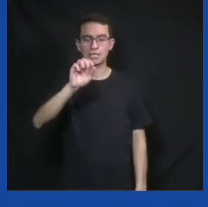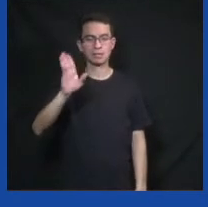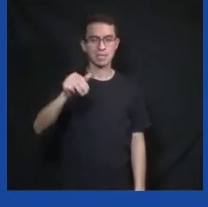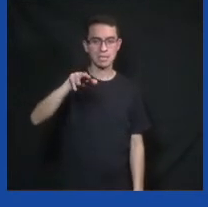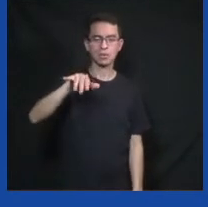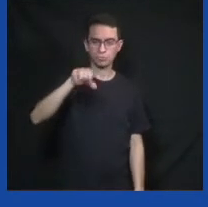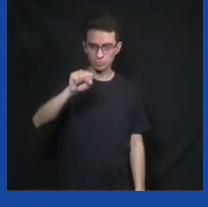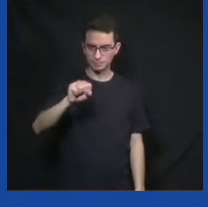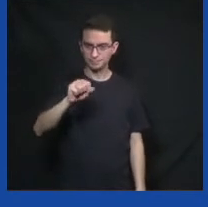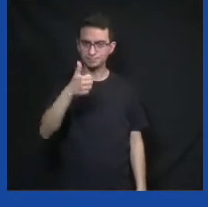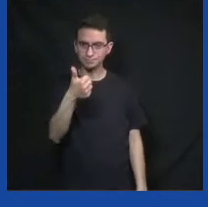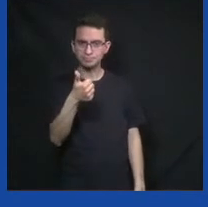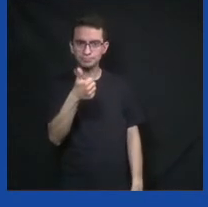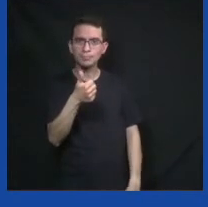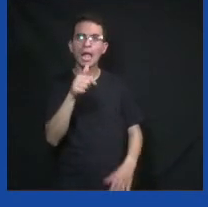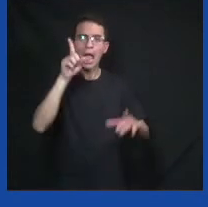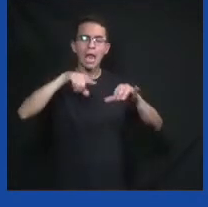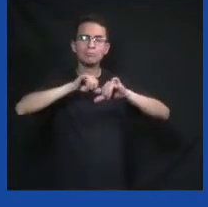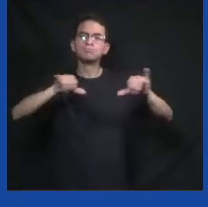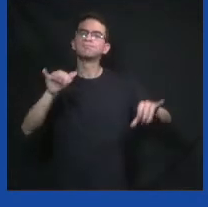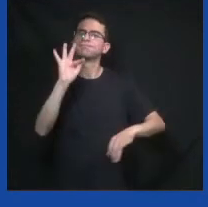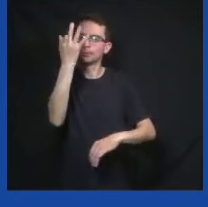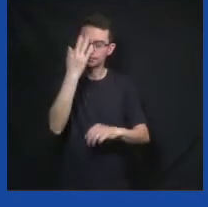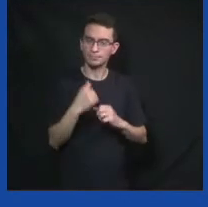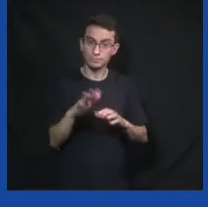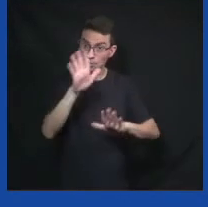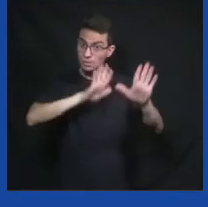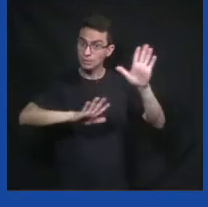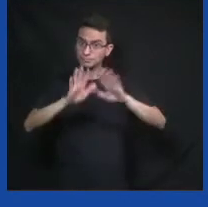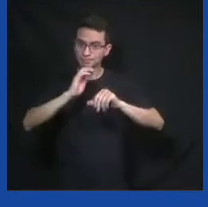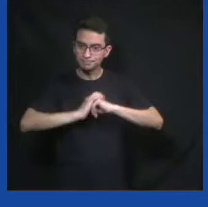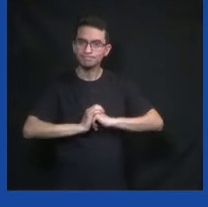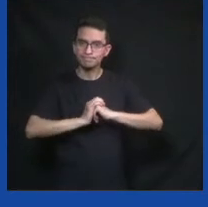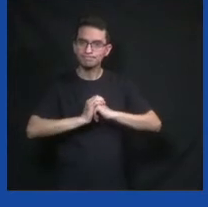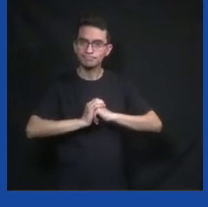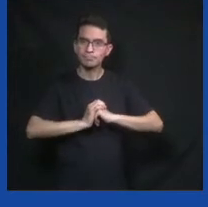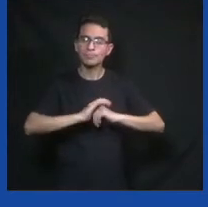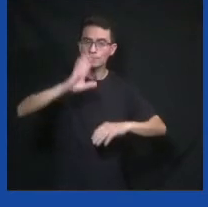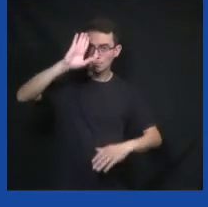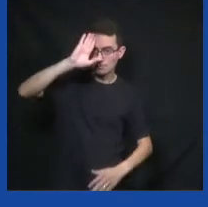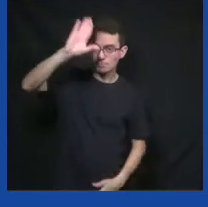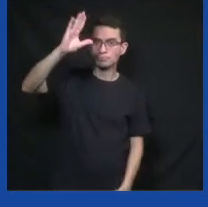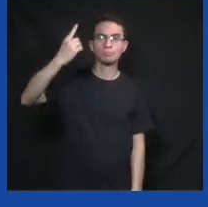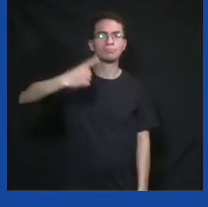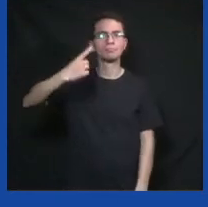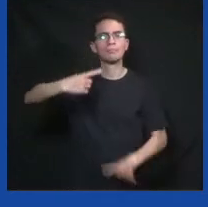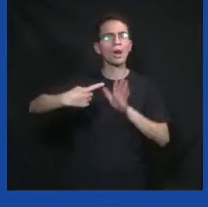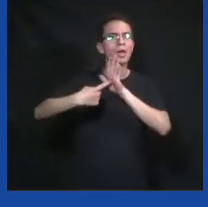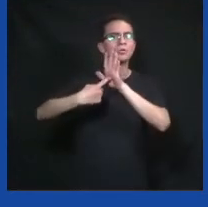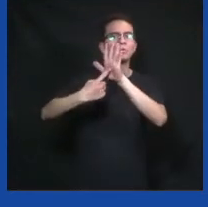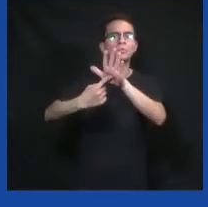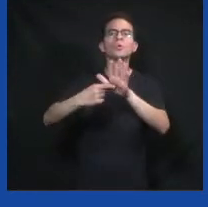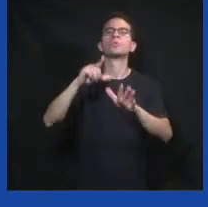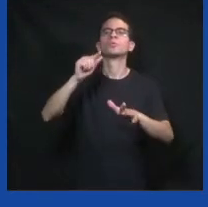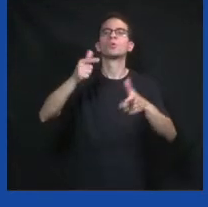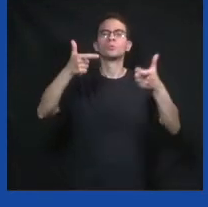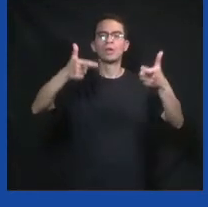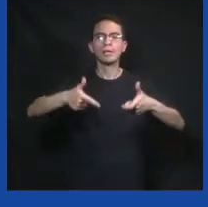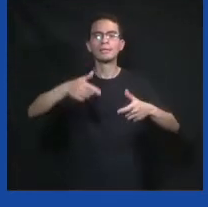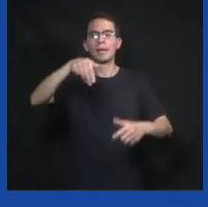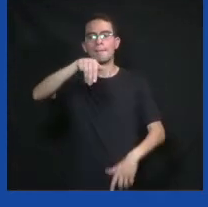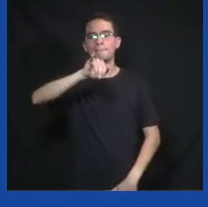política, de letramento político, né? Acho que a primeira coisa importante que eu queria destacar é que o espaço midiático é o